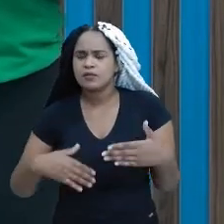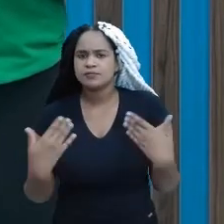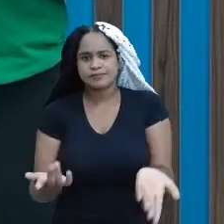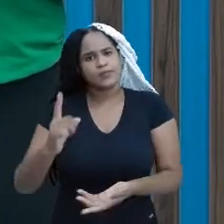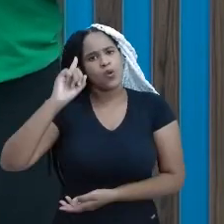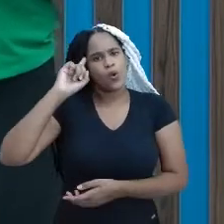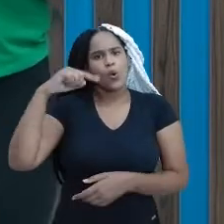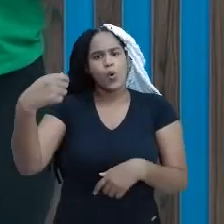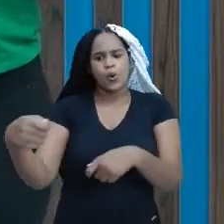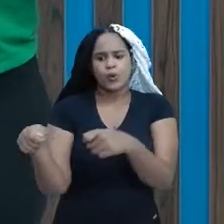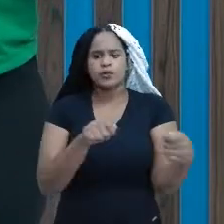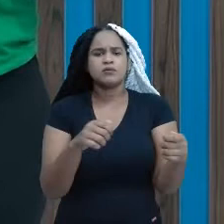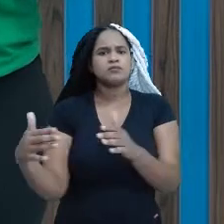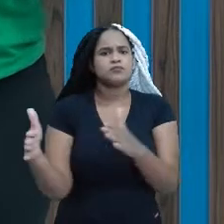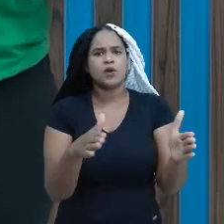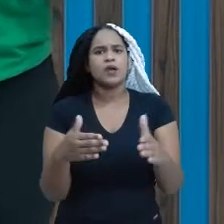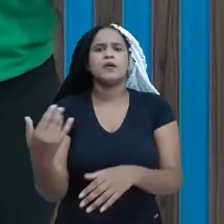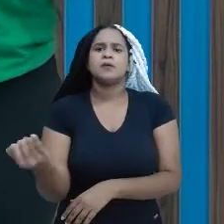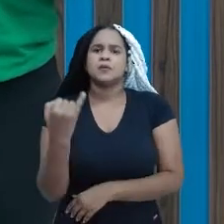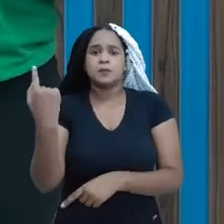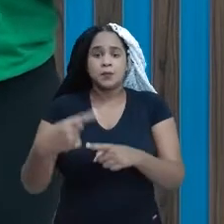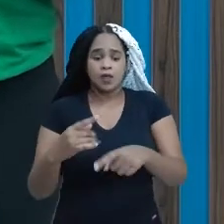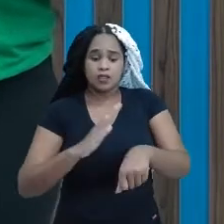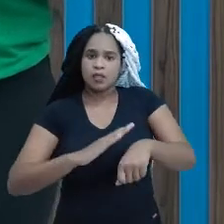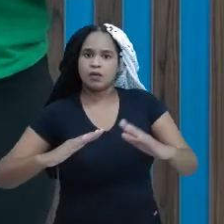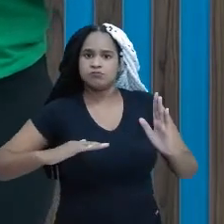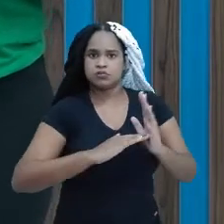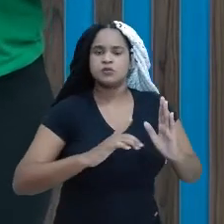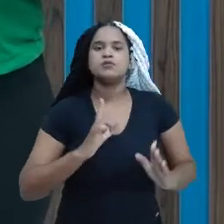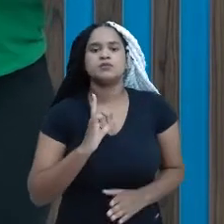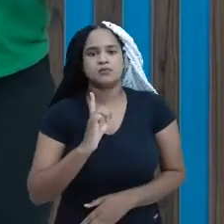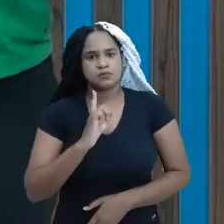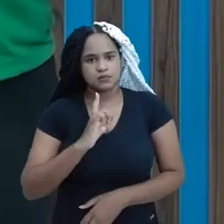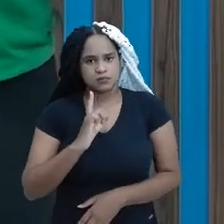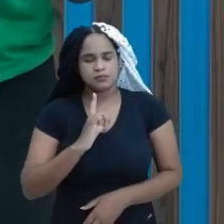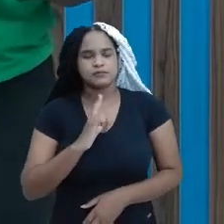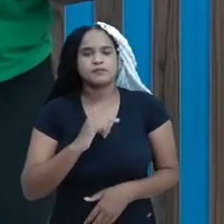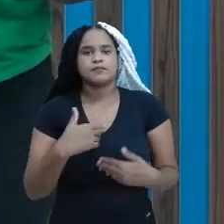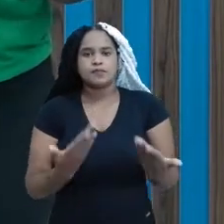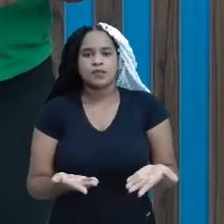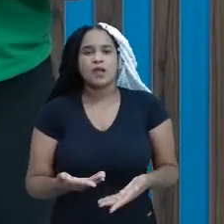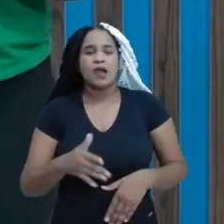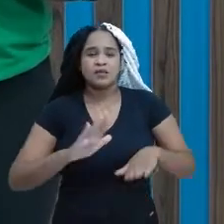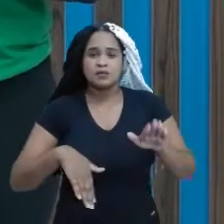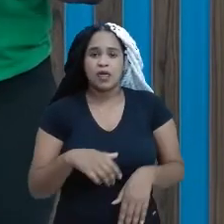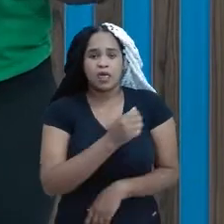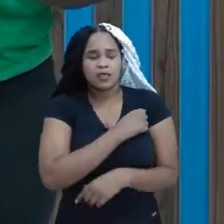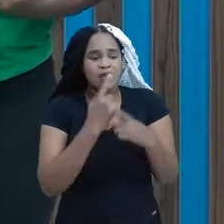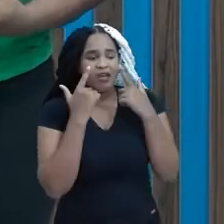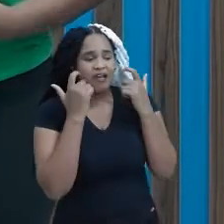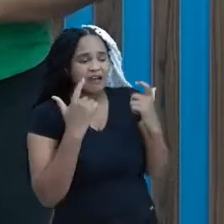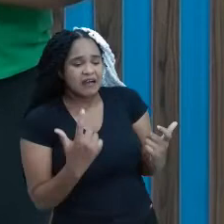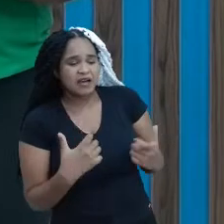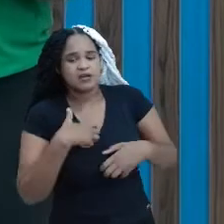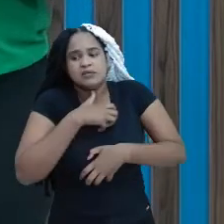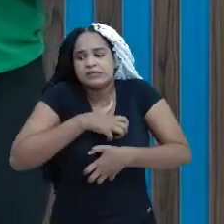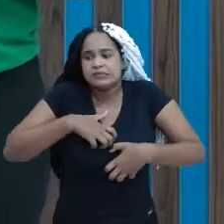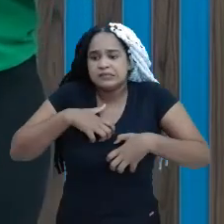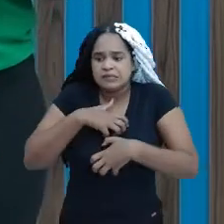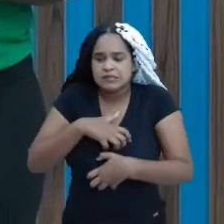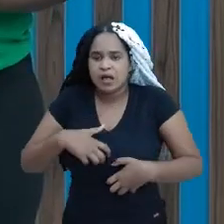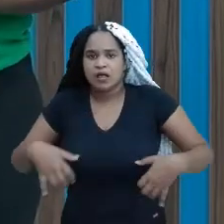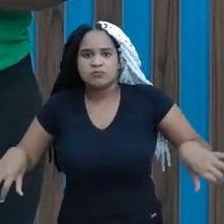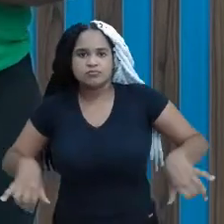é importante porque existe um tempo para cada coisa. E começa o choro, começa o desconforto, começa